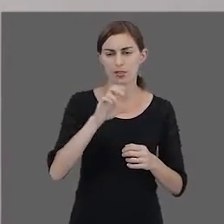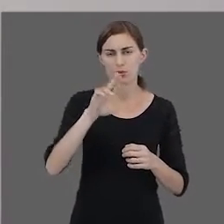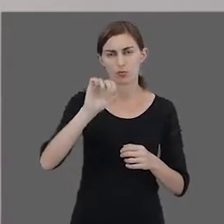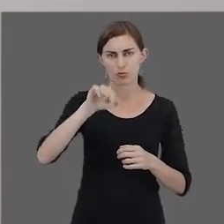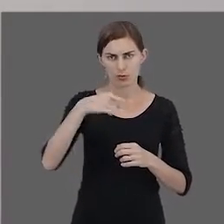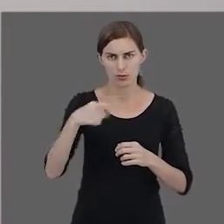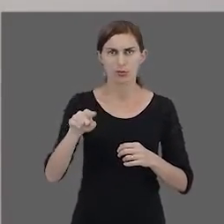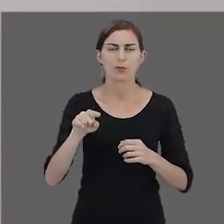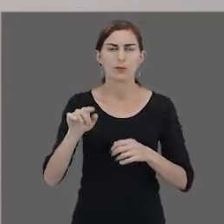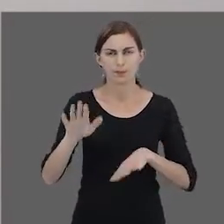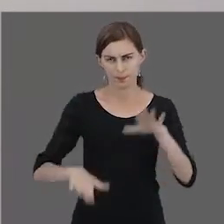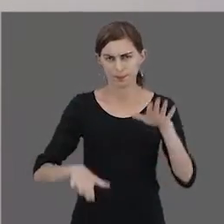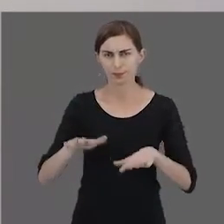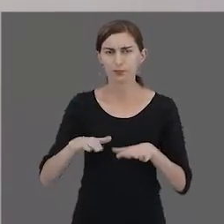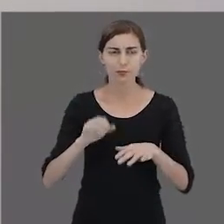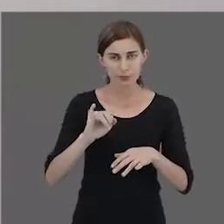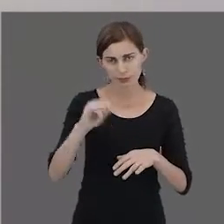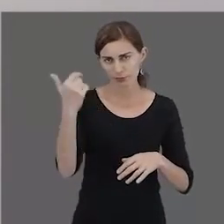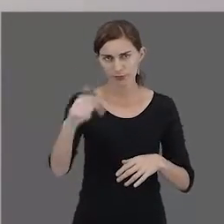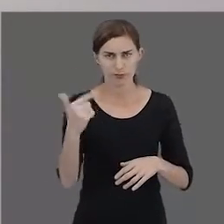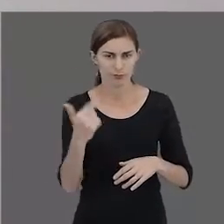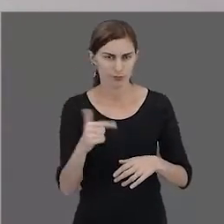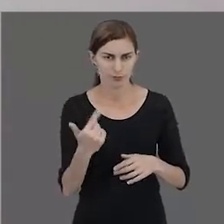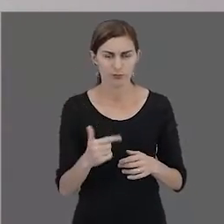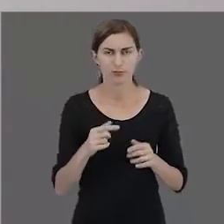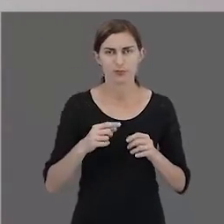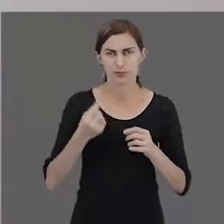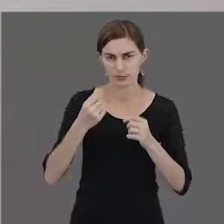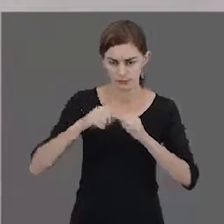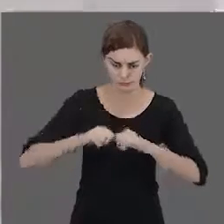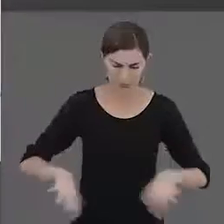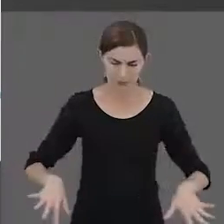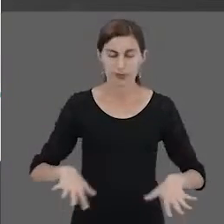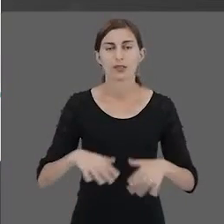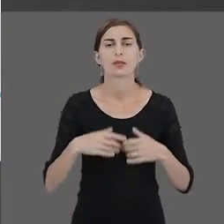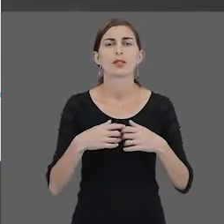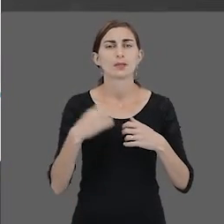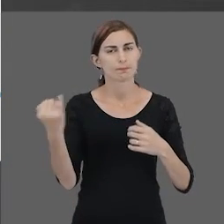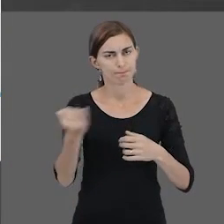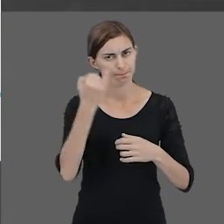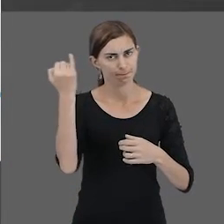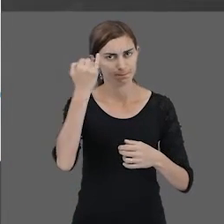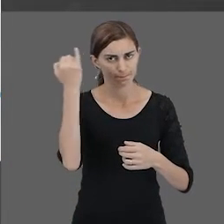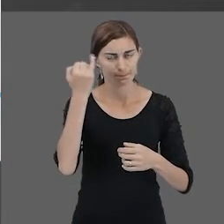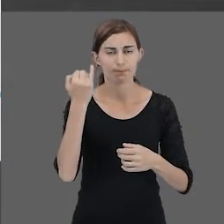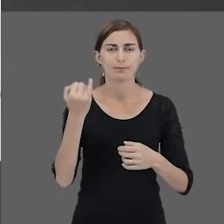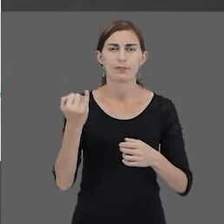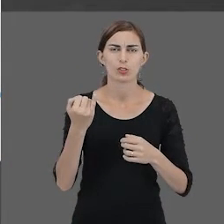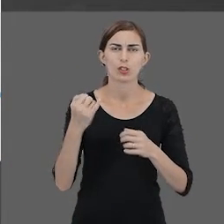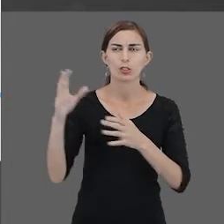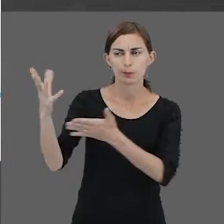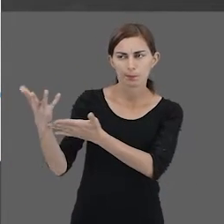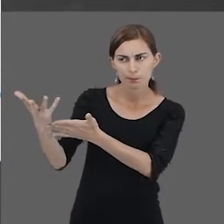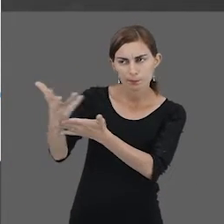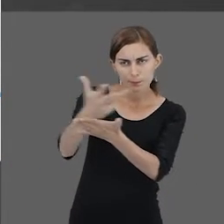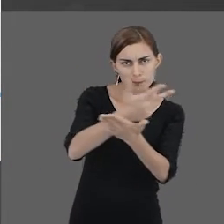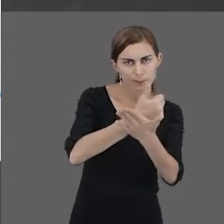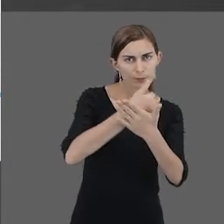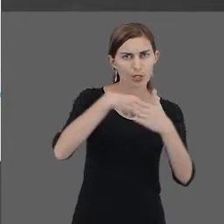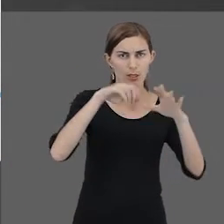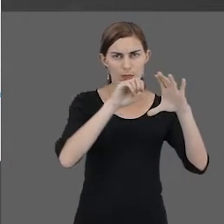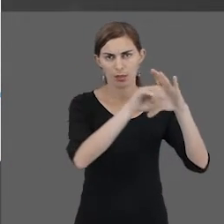despesa de forma parcial. Se não houver execução da despesa, é importante que seja feita a guia de recolhimento dos